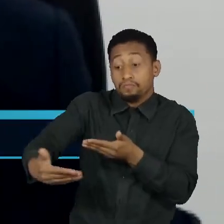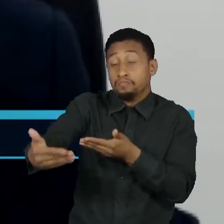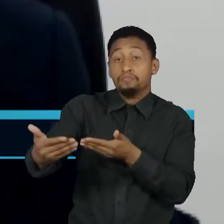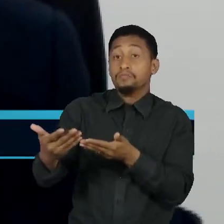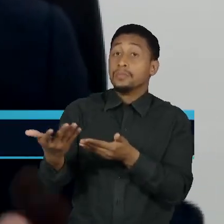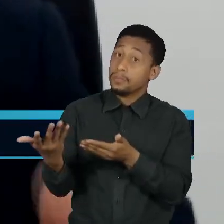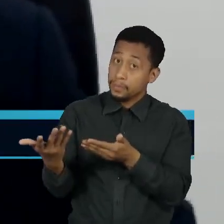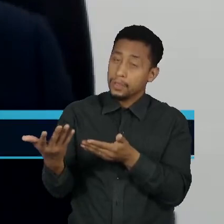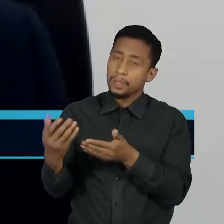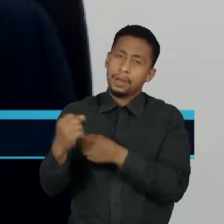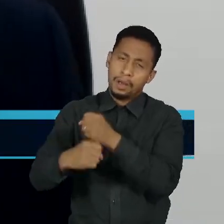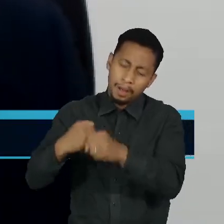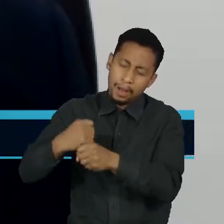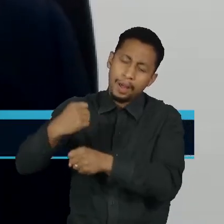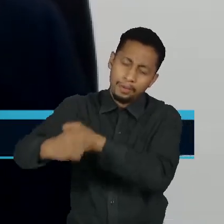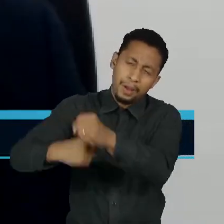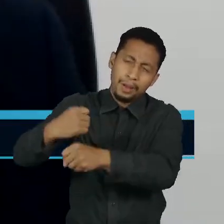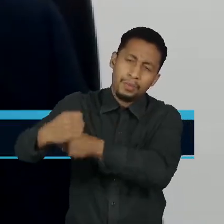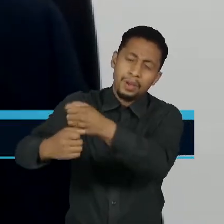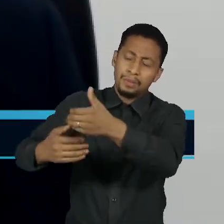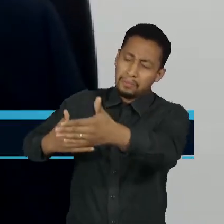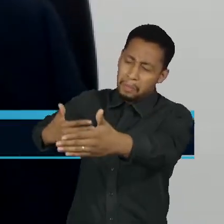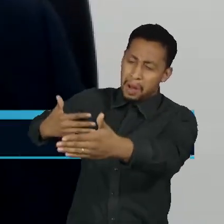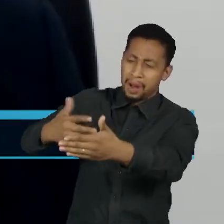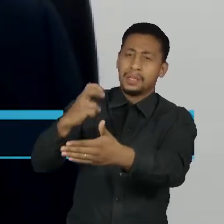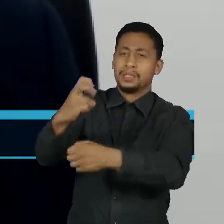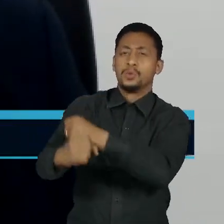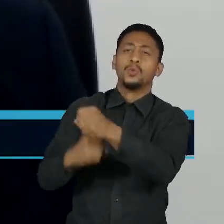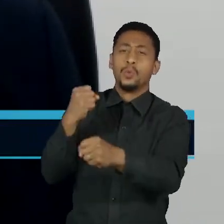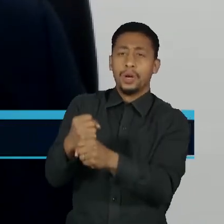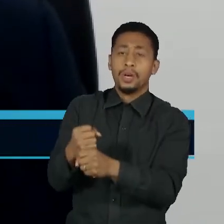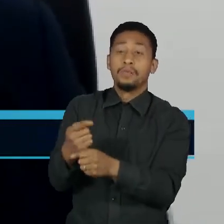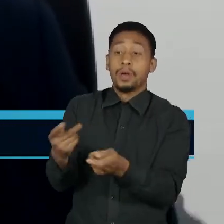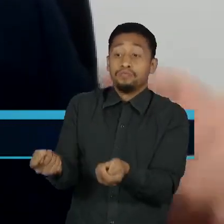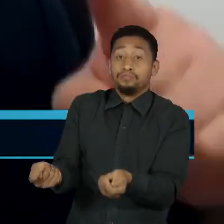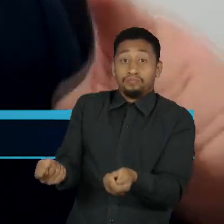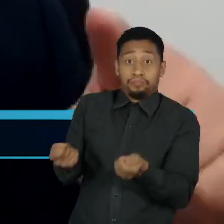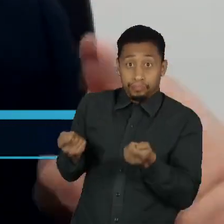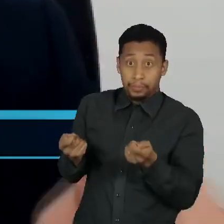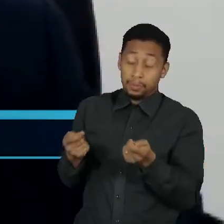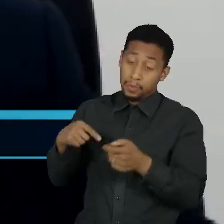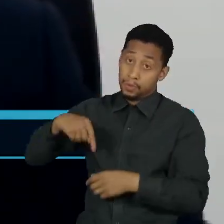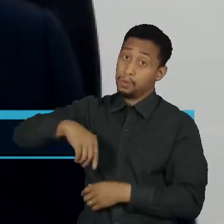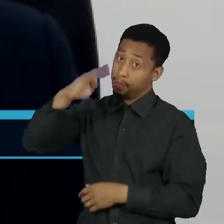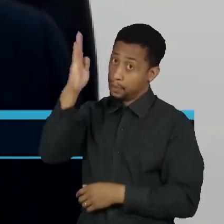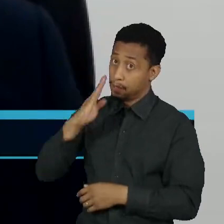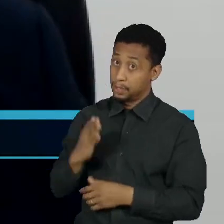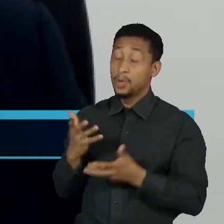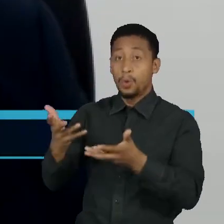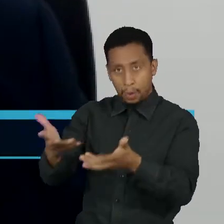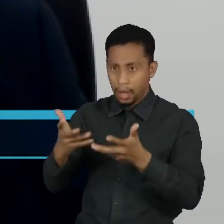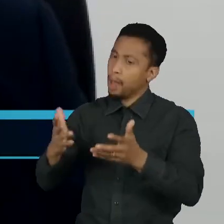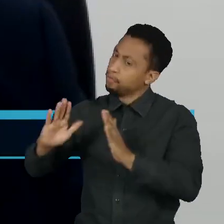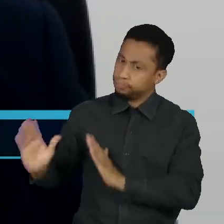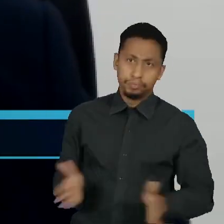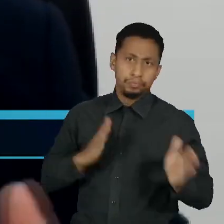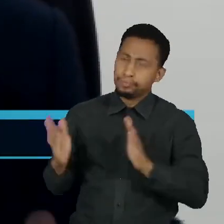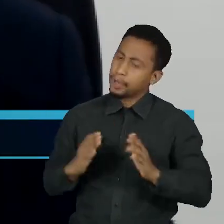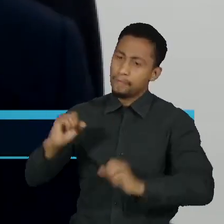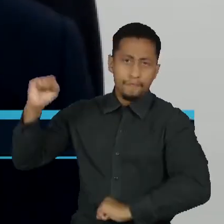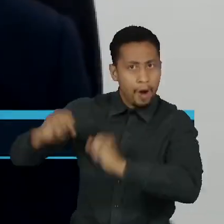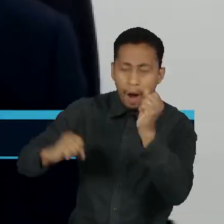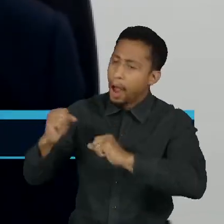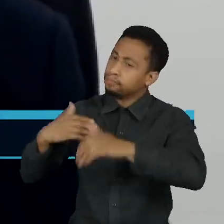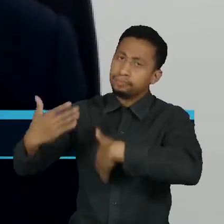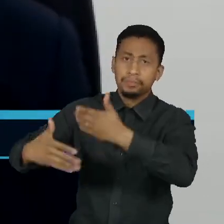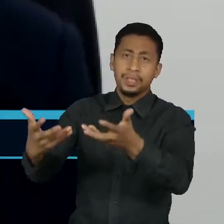períodos, nos próximos anos, 5 anos, vão assegurar o retorno econômico financeiro garantido, que é exploração e produção, e com a